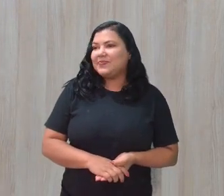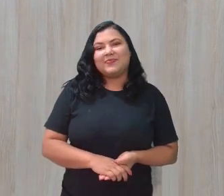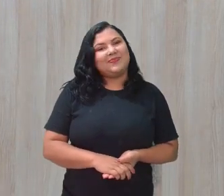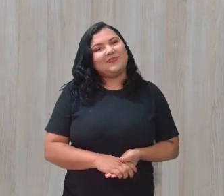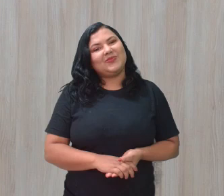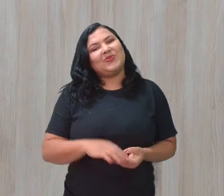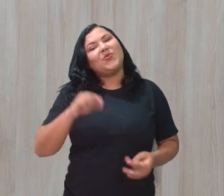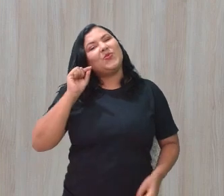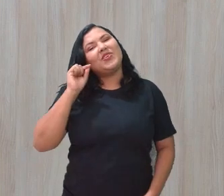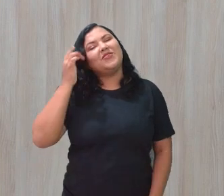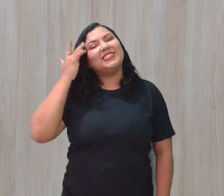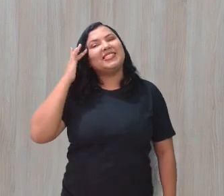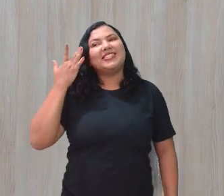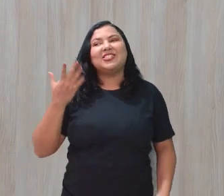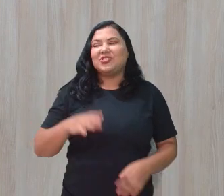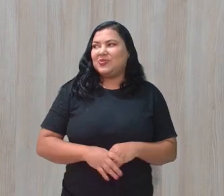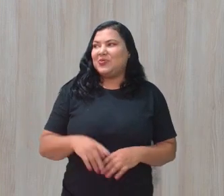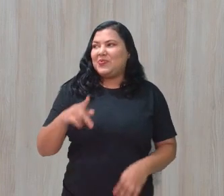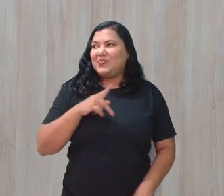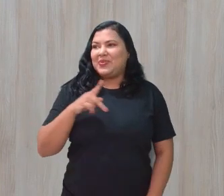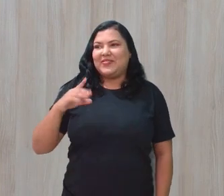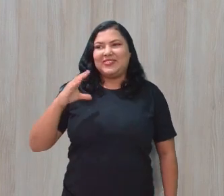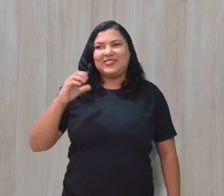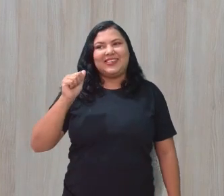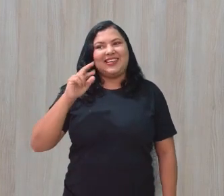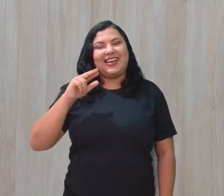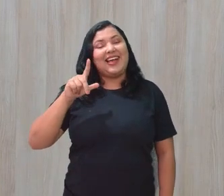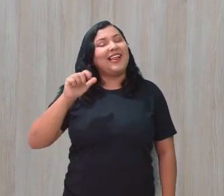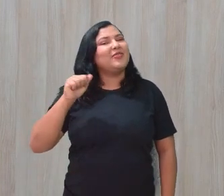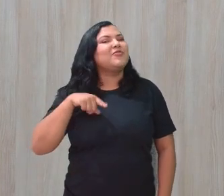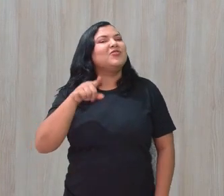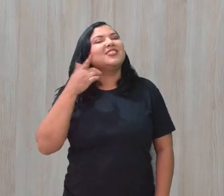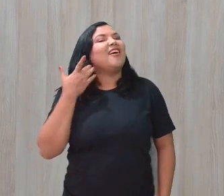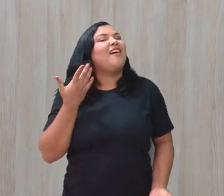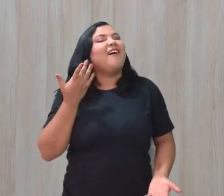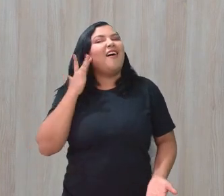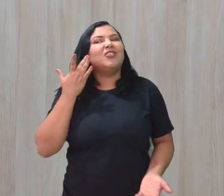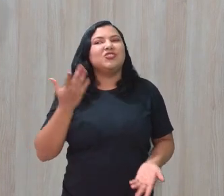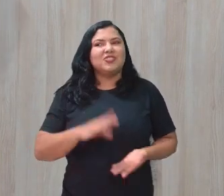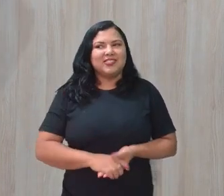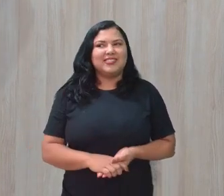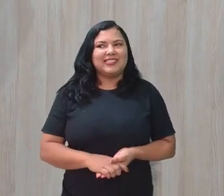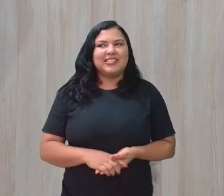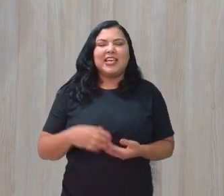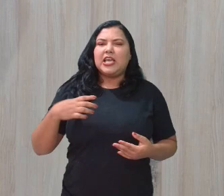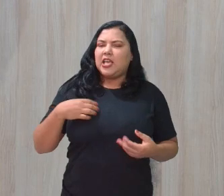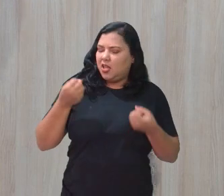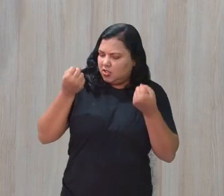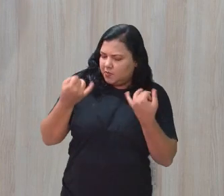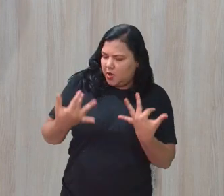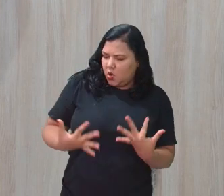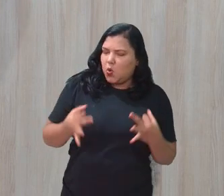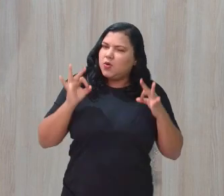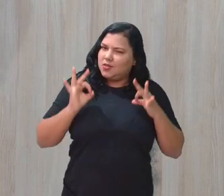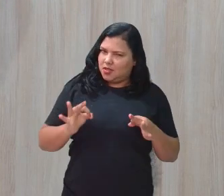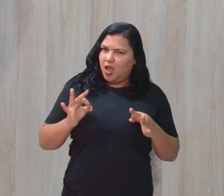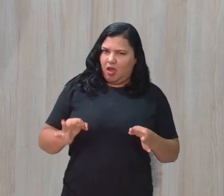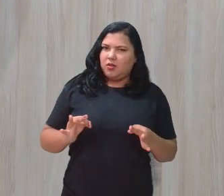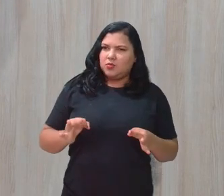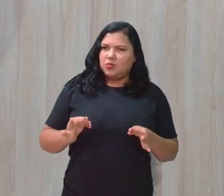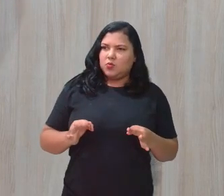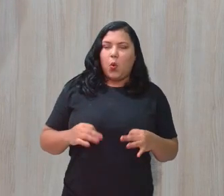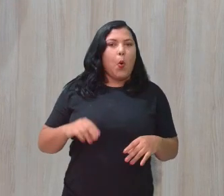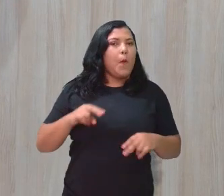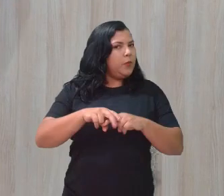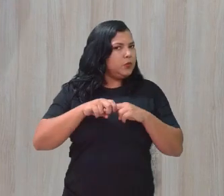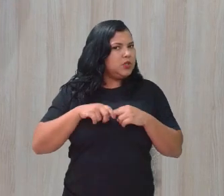O que é que vocês acharam do conto? Da crônica. Professora Carla, o que você achou? Você achou que ele argumentou bem, em sua defesa,